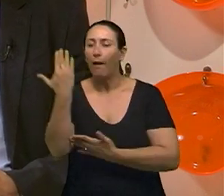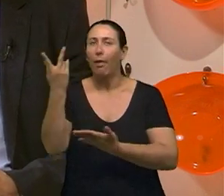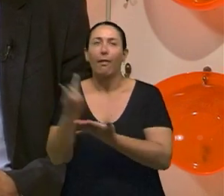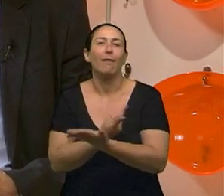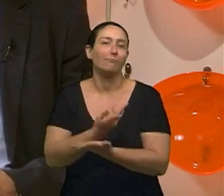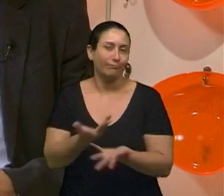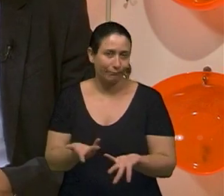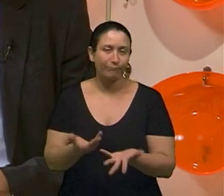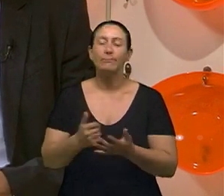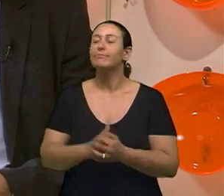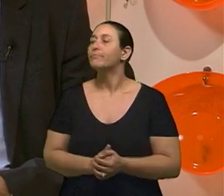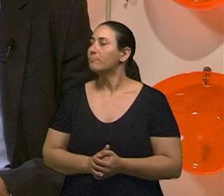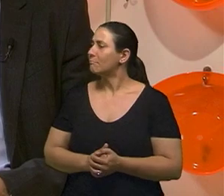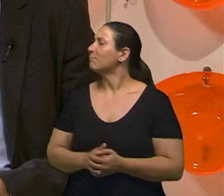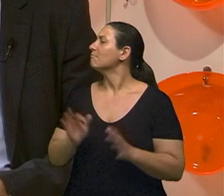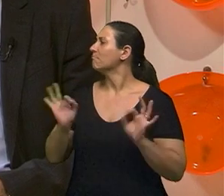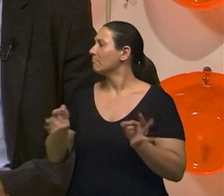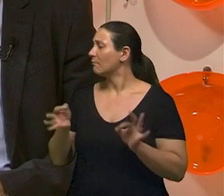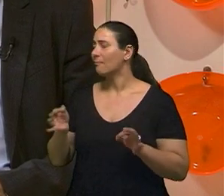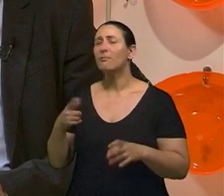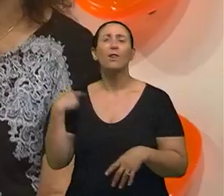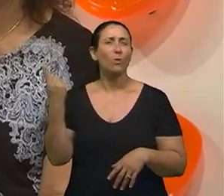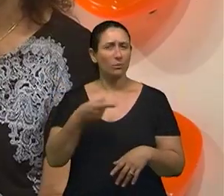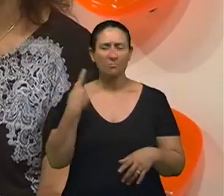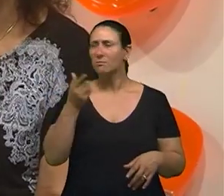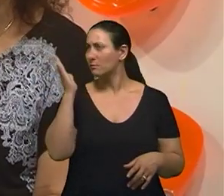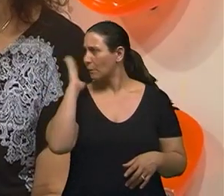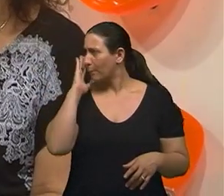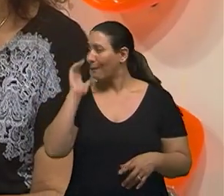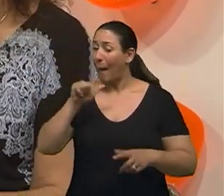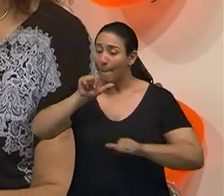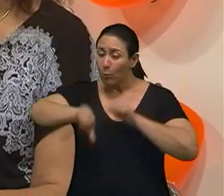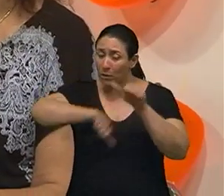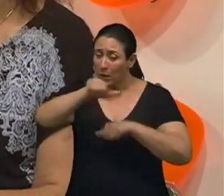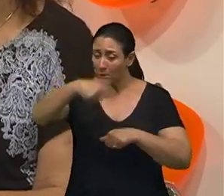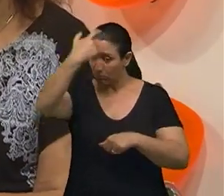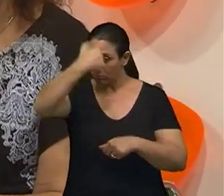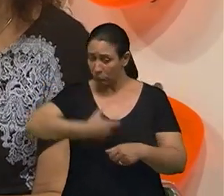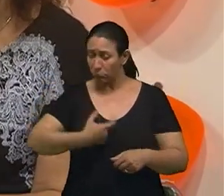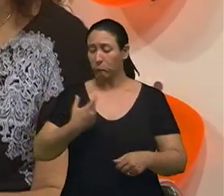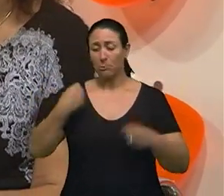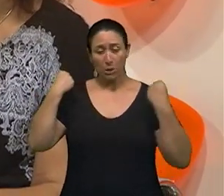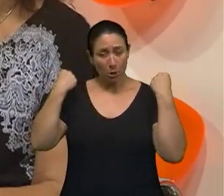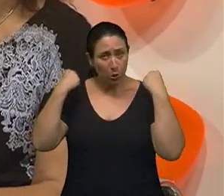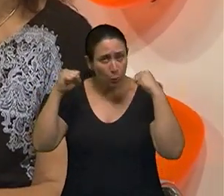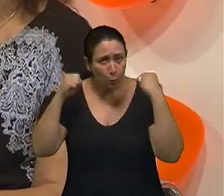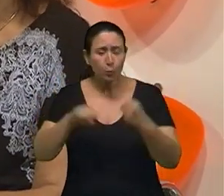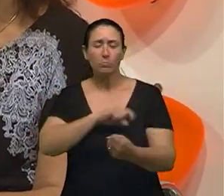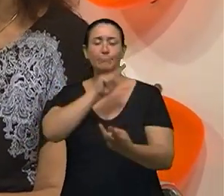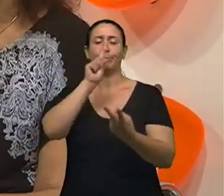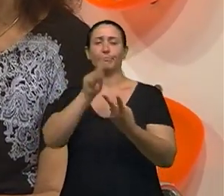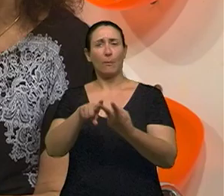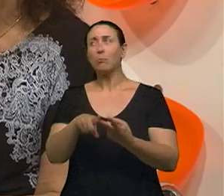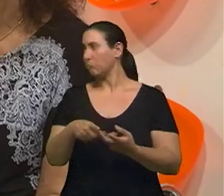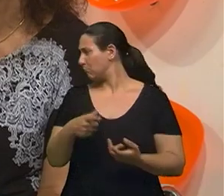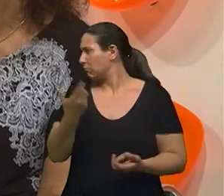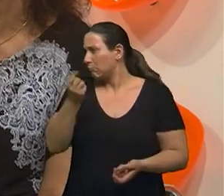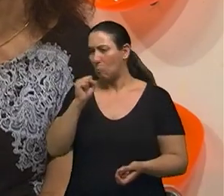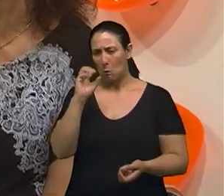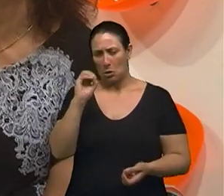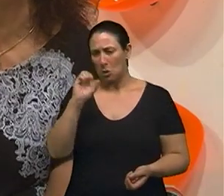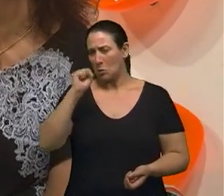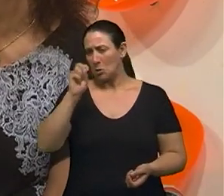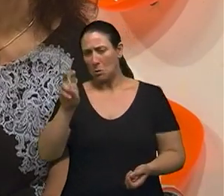outros locais Claro mas a gente tá sabendo também que a mudança de hábitos fazendo exercício físico pode ser com 80